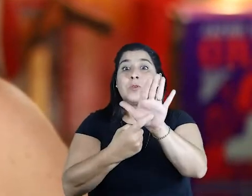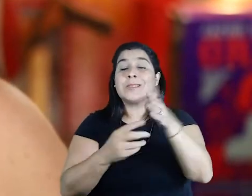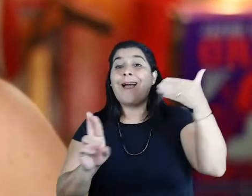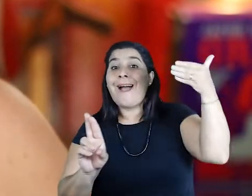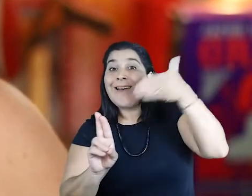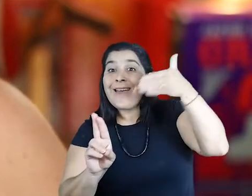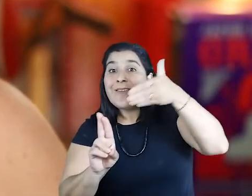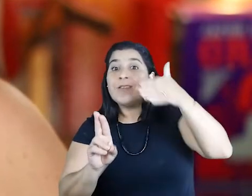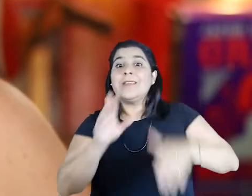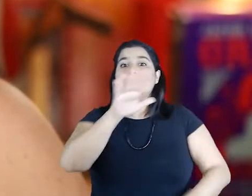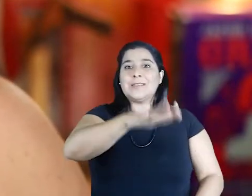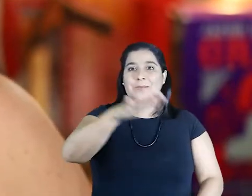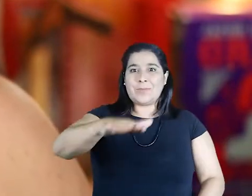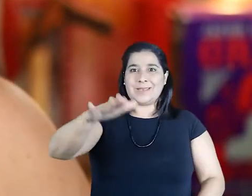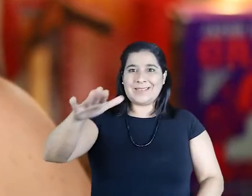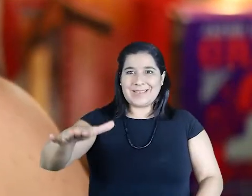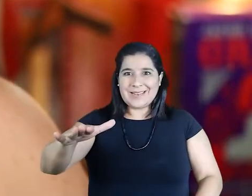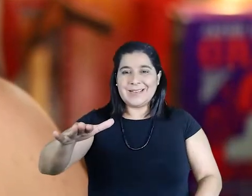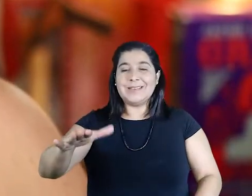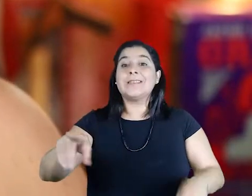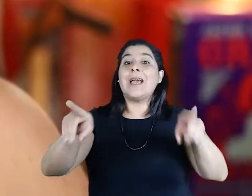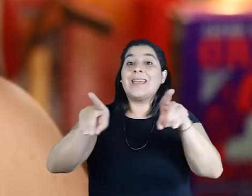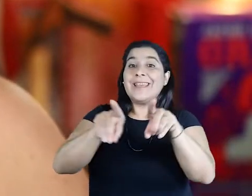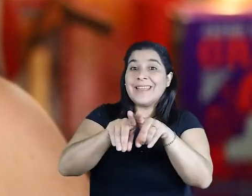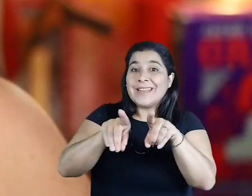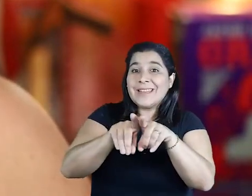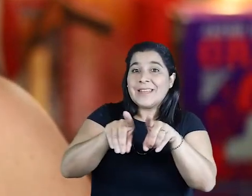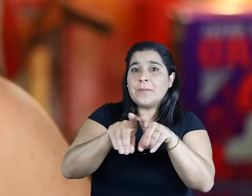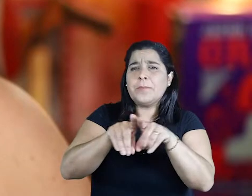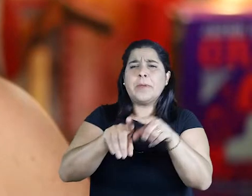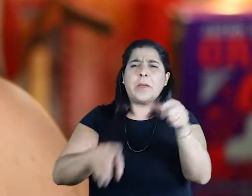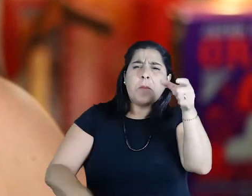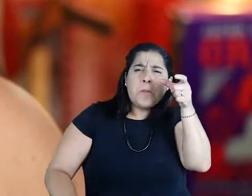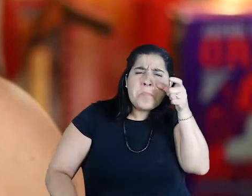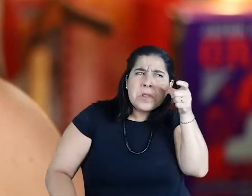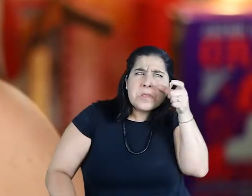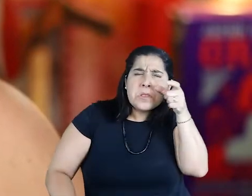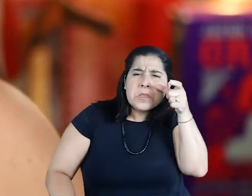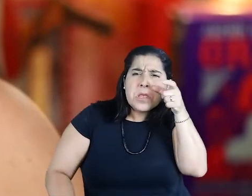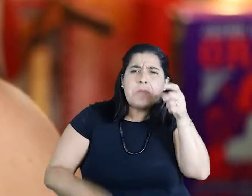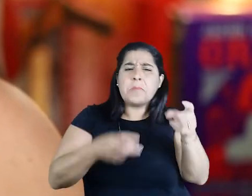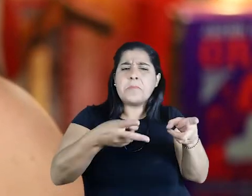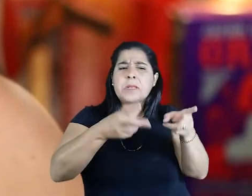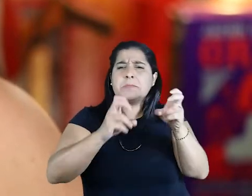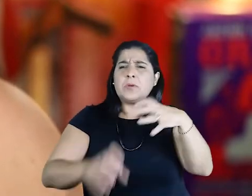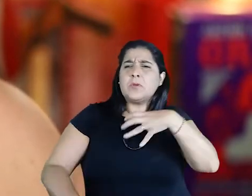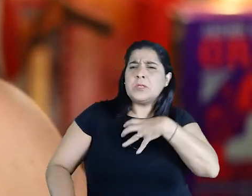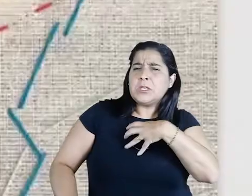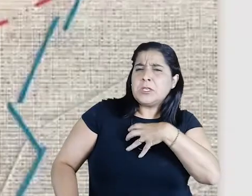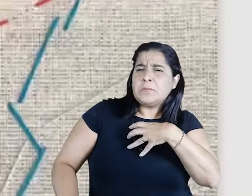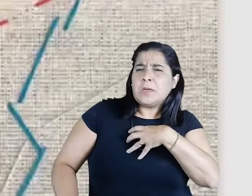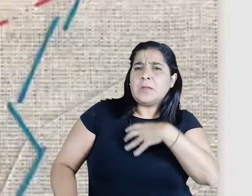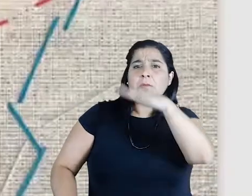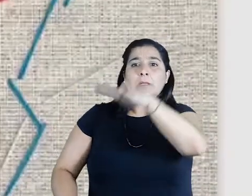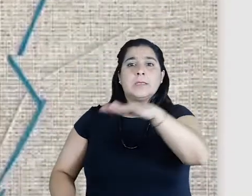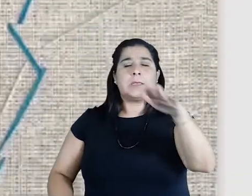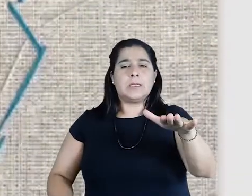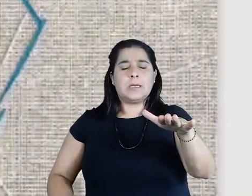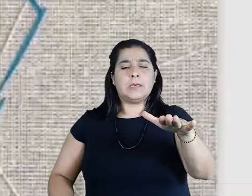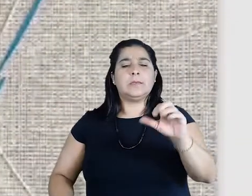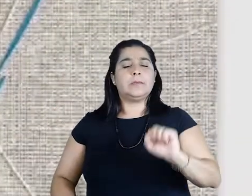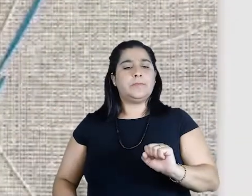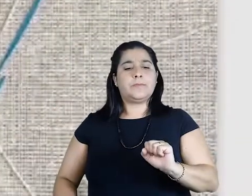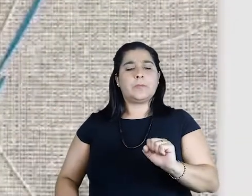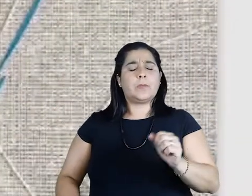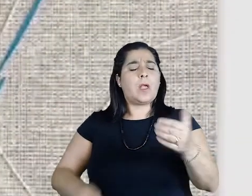as referências para as crianças e, ao mesmo tempo, que escute a percepção dessas crianças sobre a obra? Olha, gente,